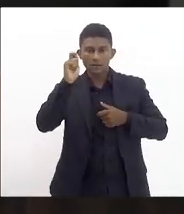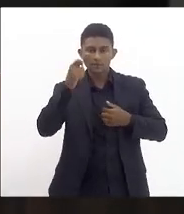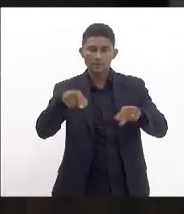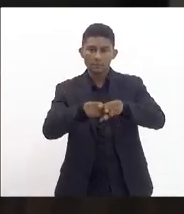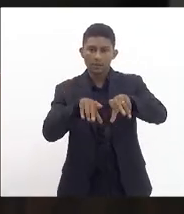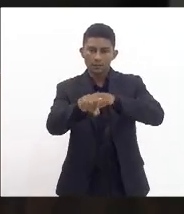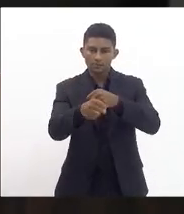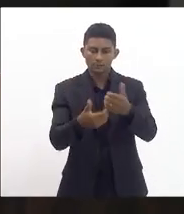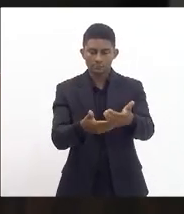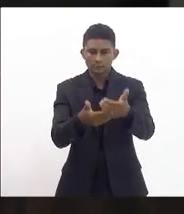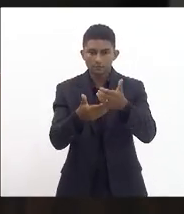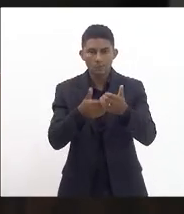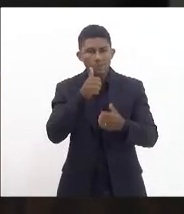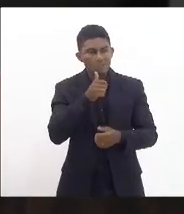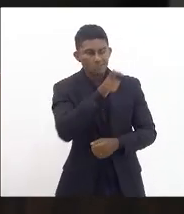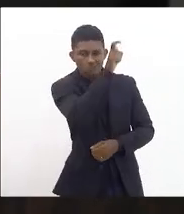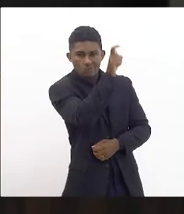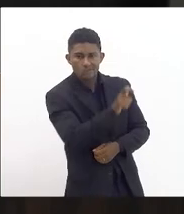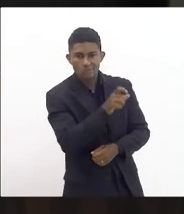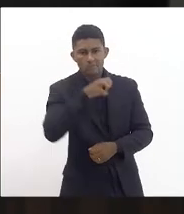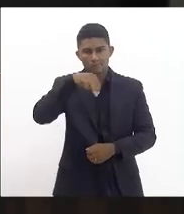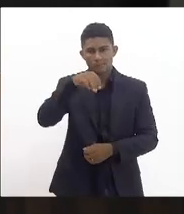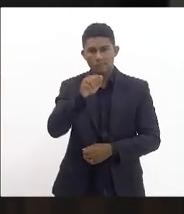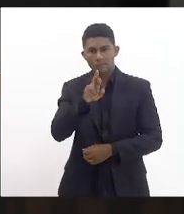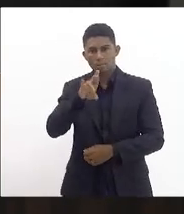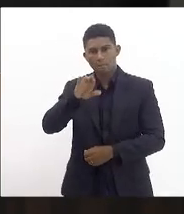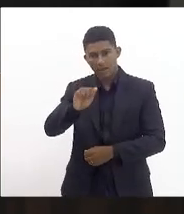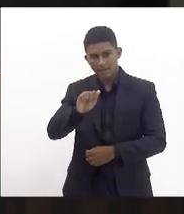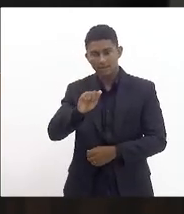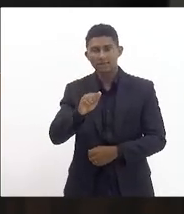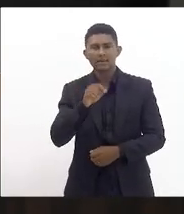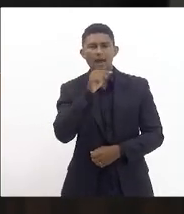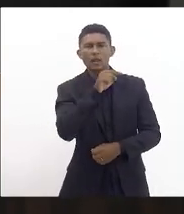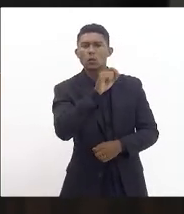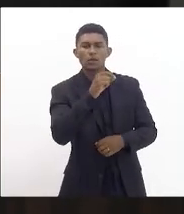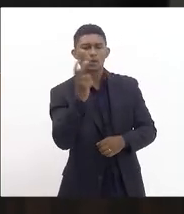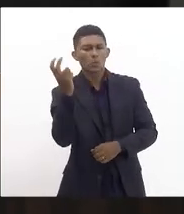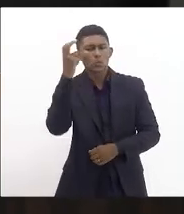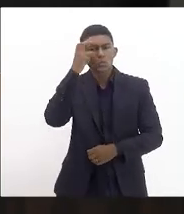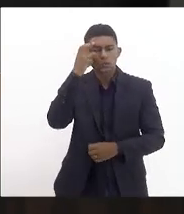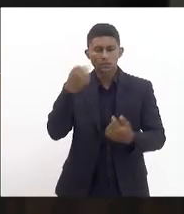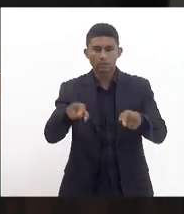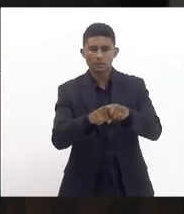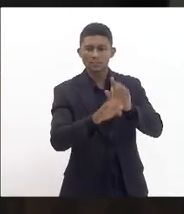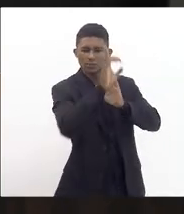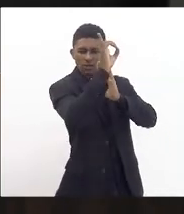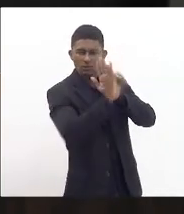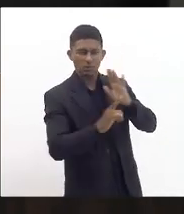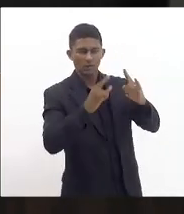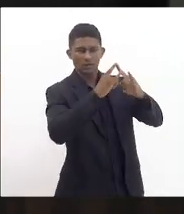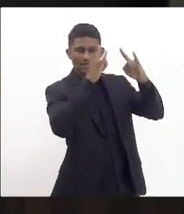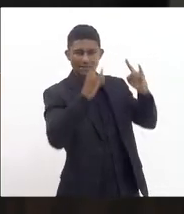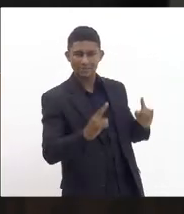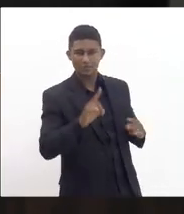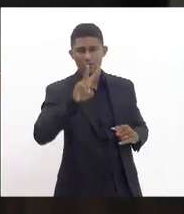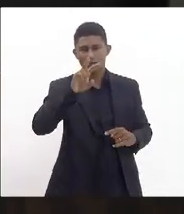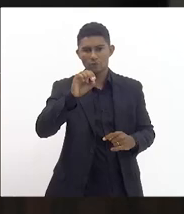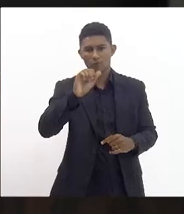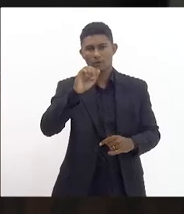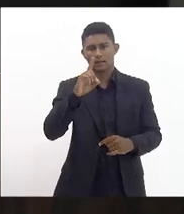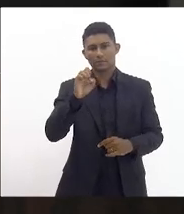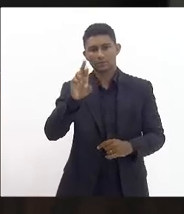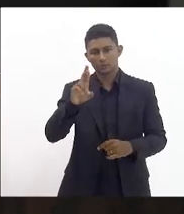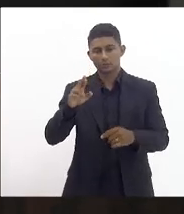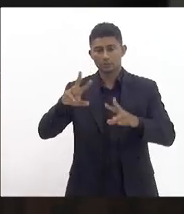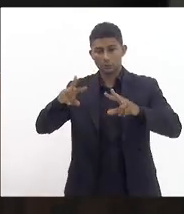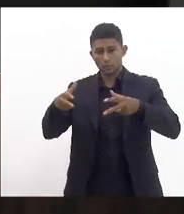diploma, à senhora Maria Jussá Guimarães, produtora cultural e diretora do Circo Voador. Parecida à Comissão de Normas